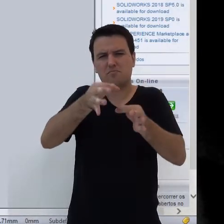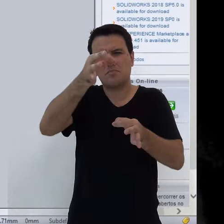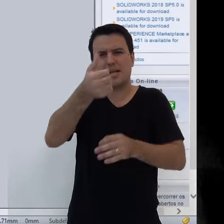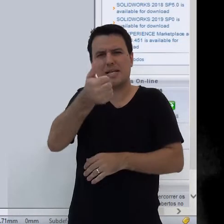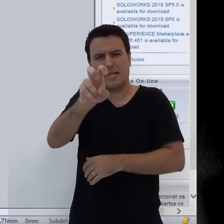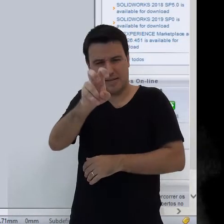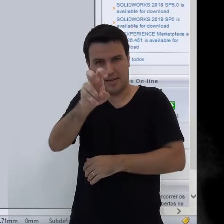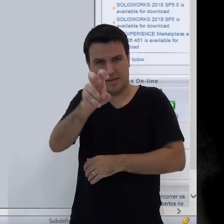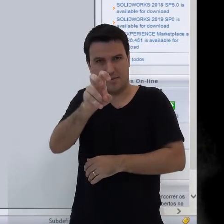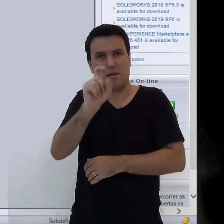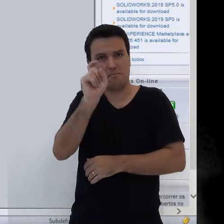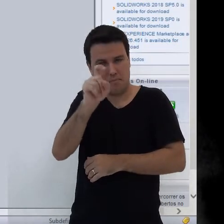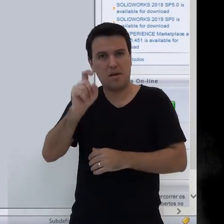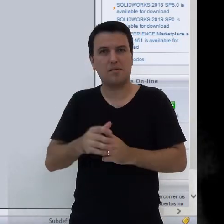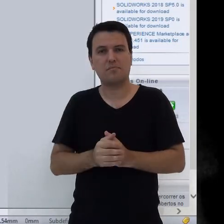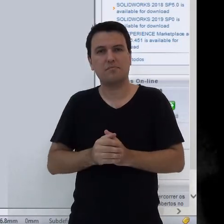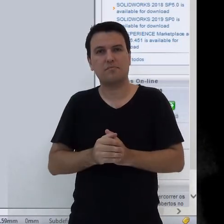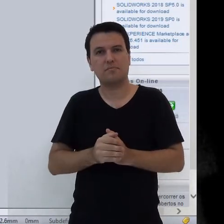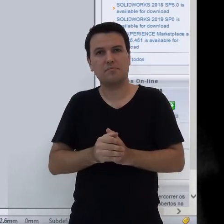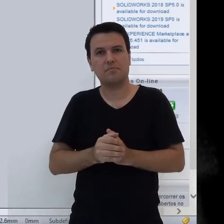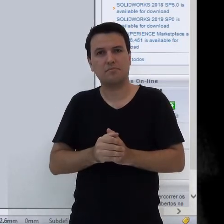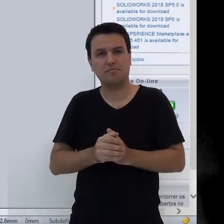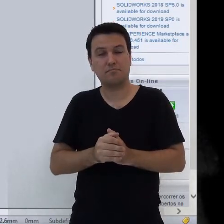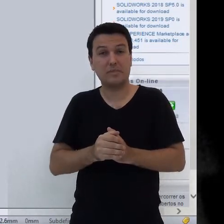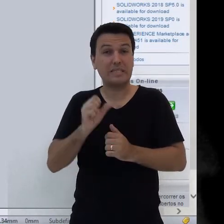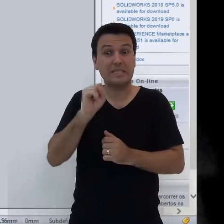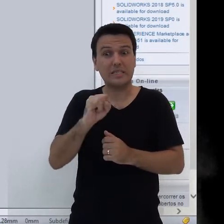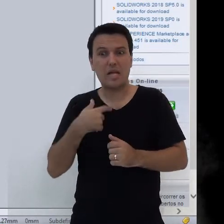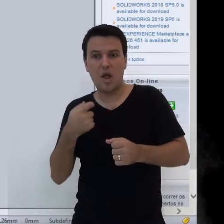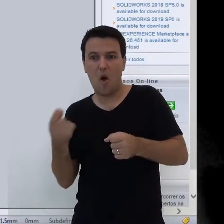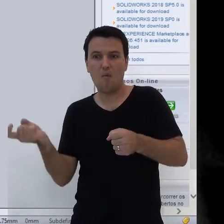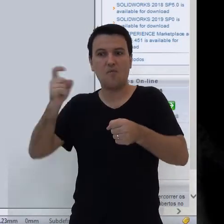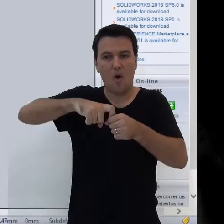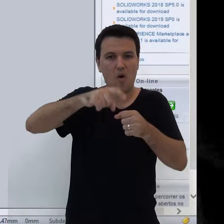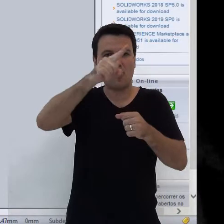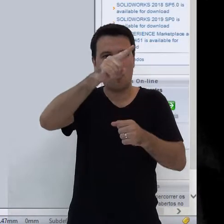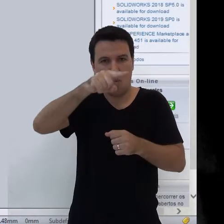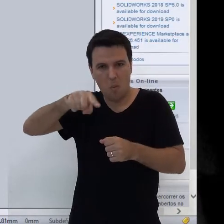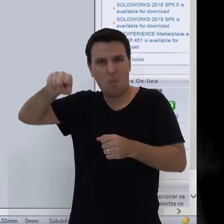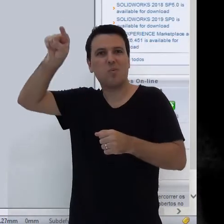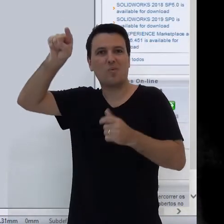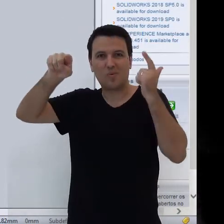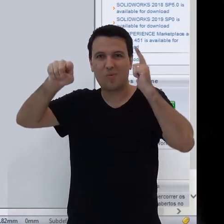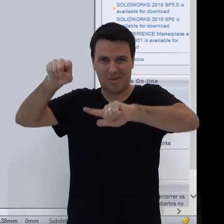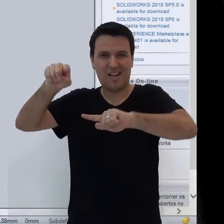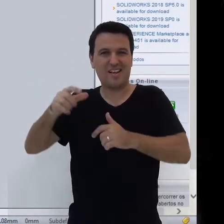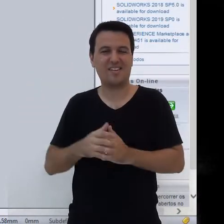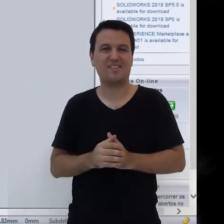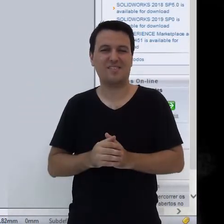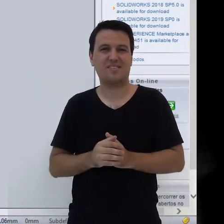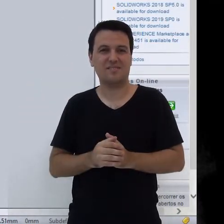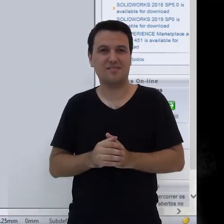menos 15, clico, saio, ele faz uma linha. Se eu volto no ponto e saio de novo, ele faz um